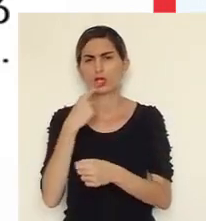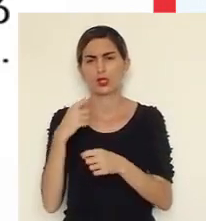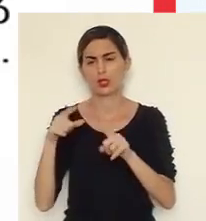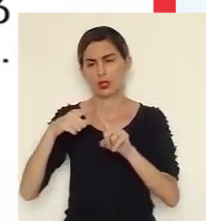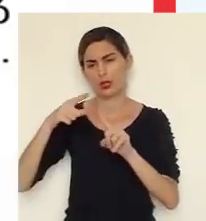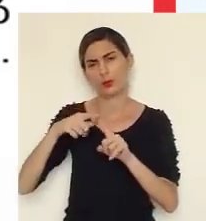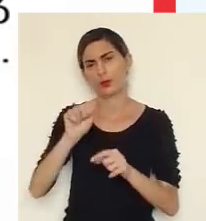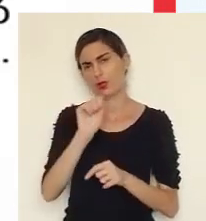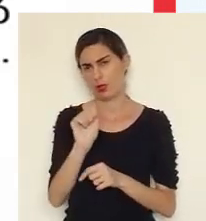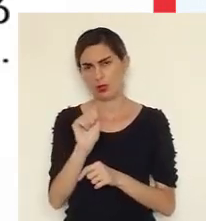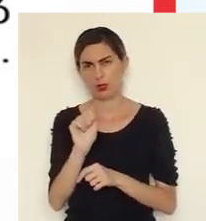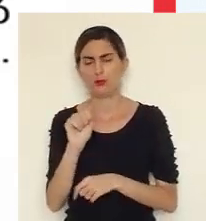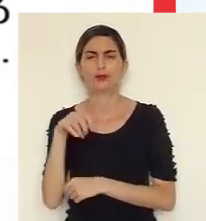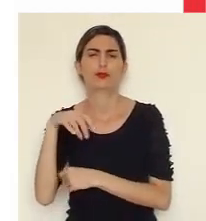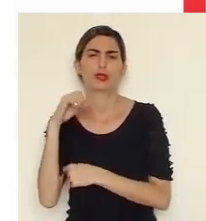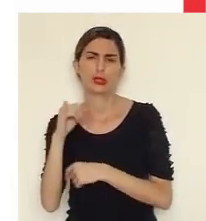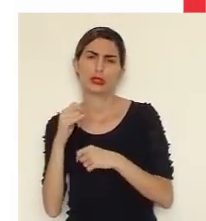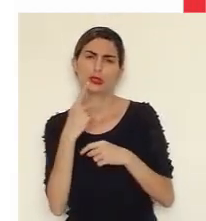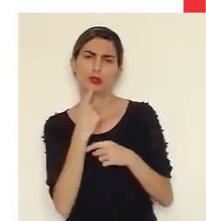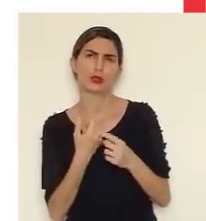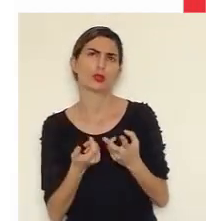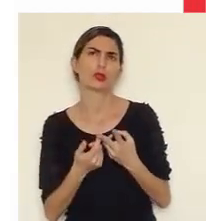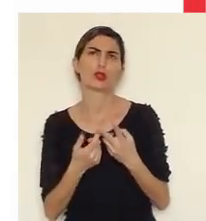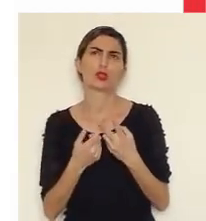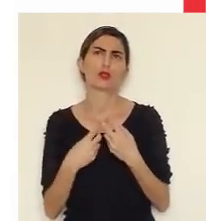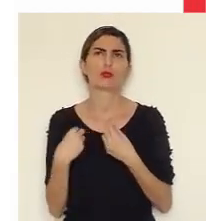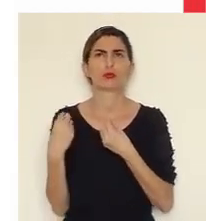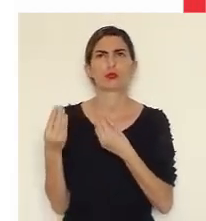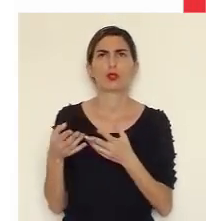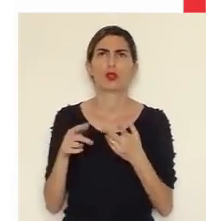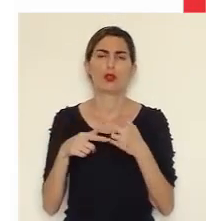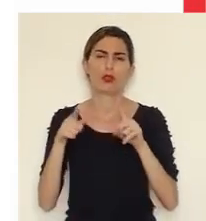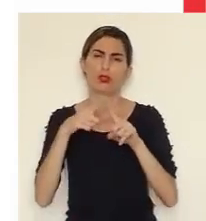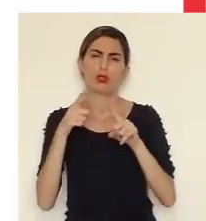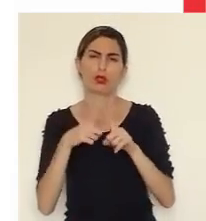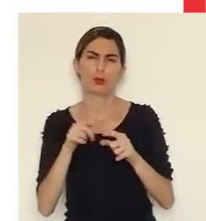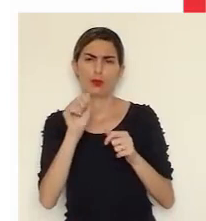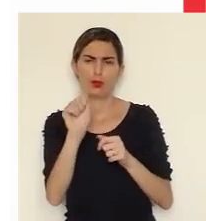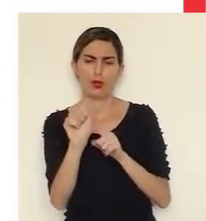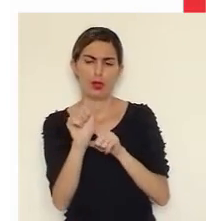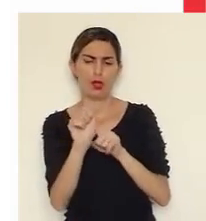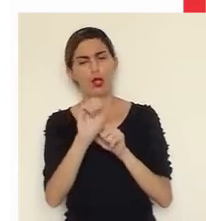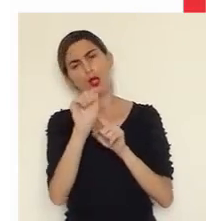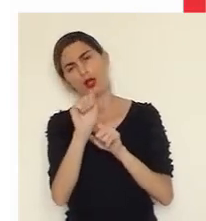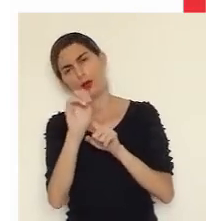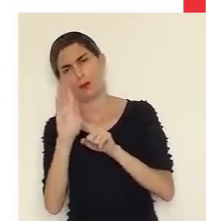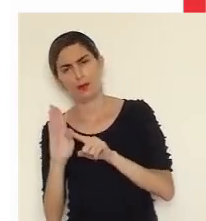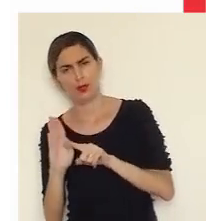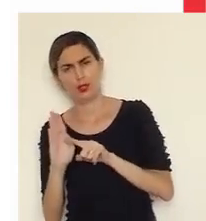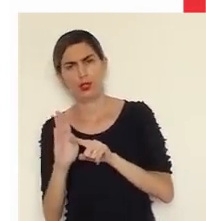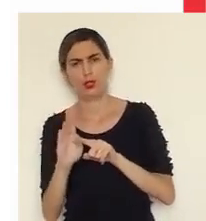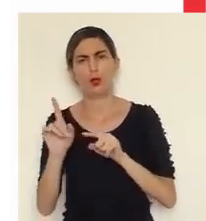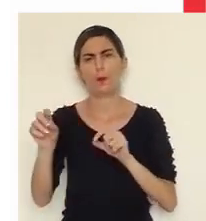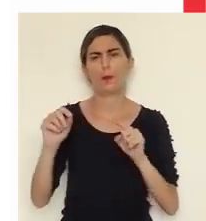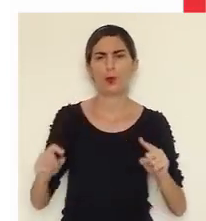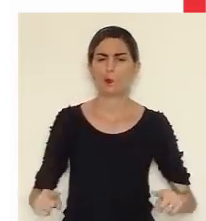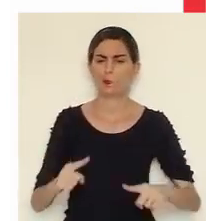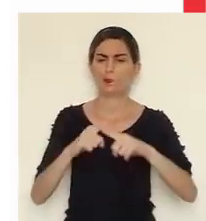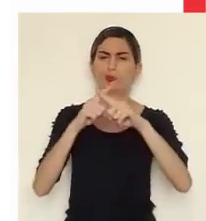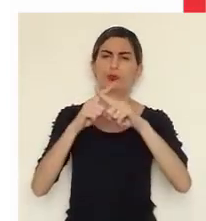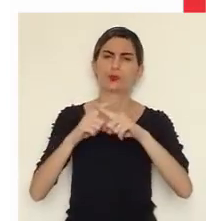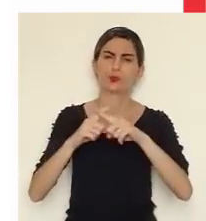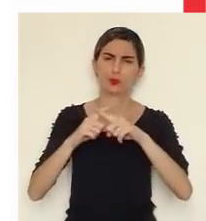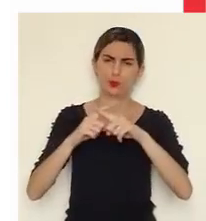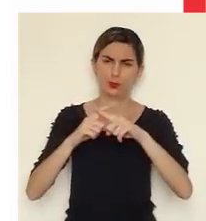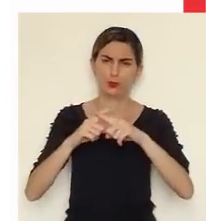receber sangue do tipo A. Se o sangue doador for do tipo A ou AB, isso vai